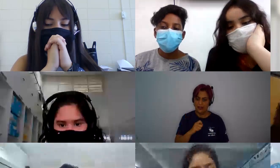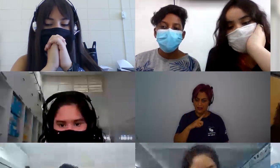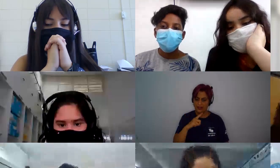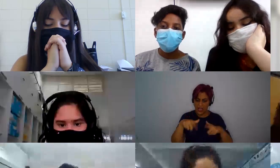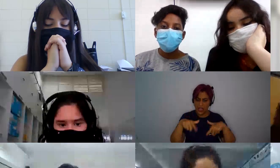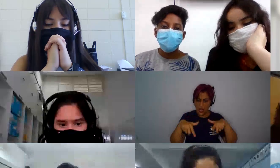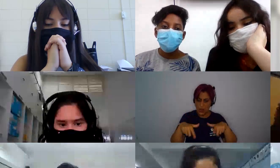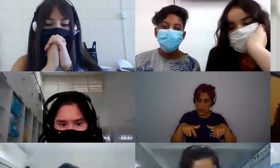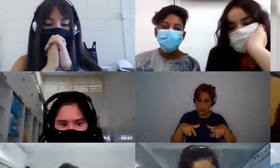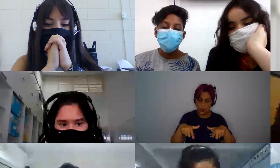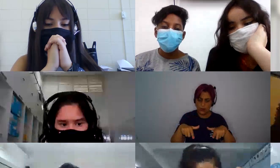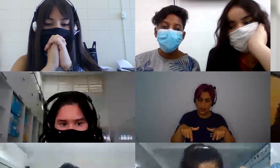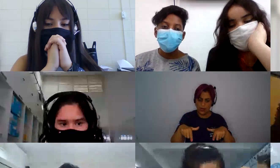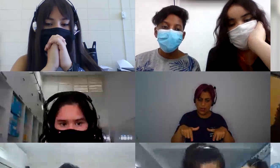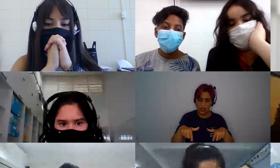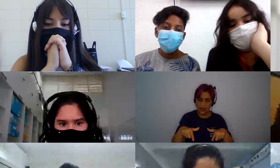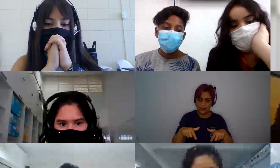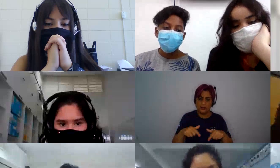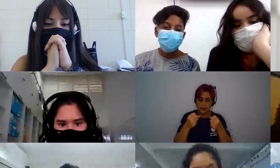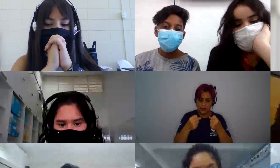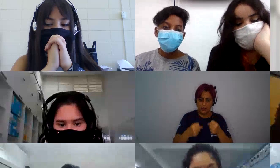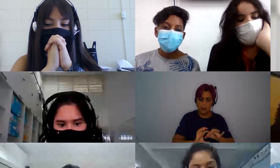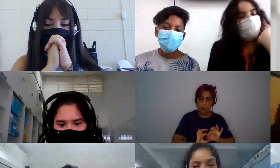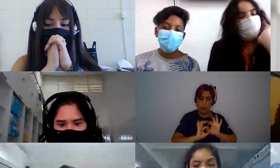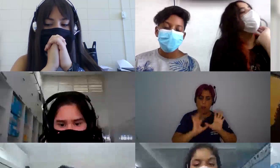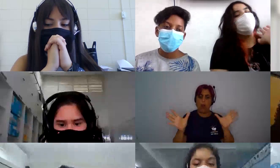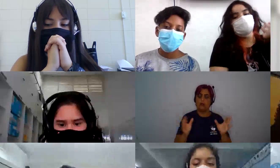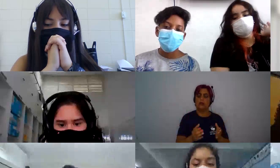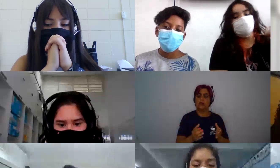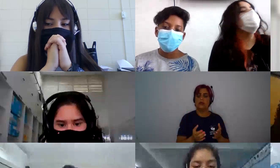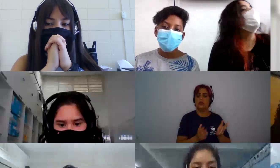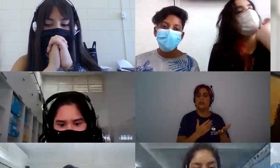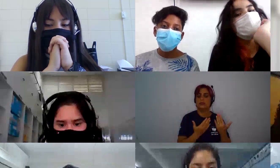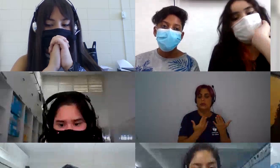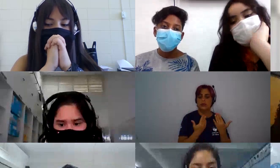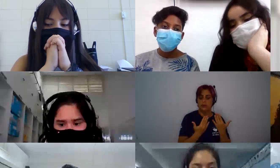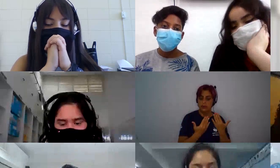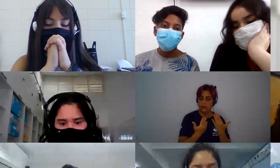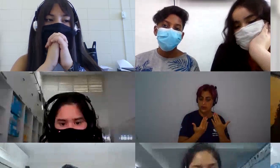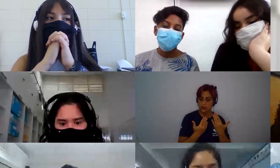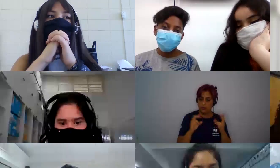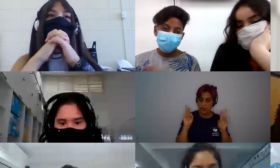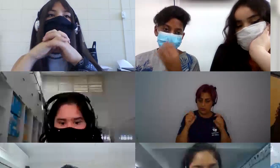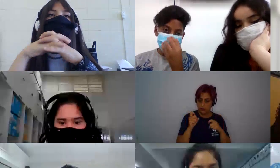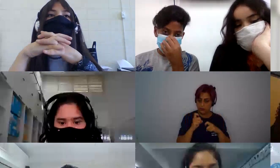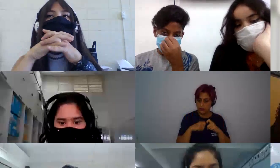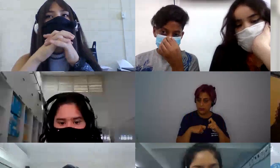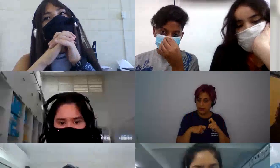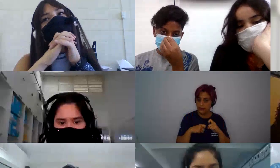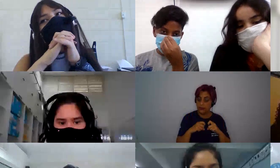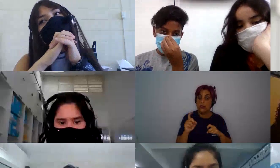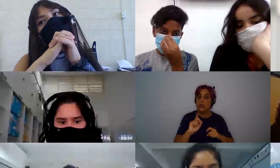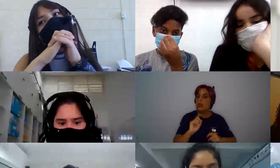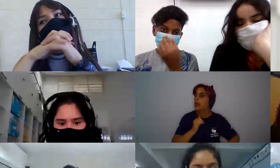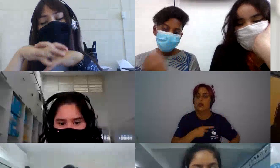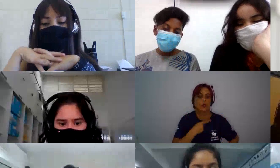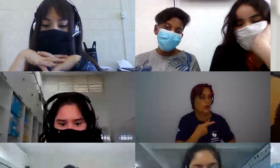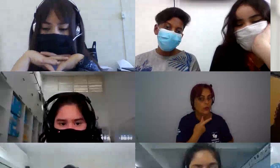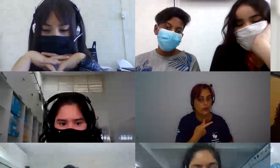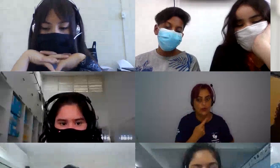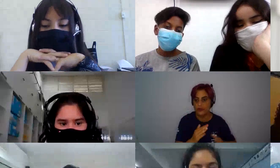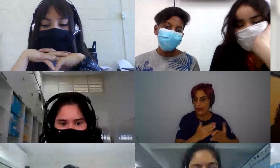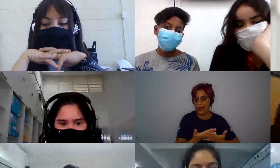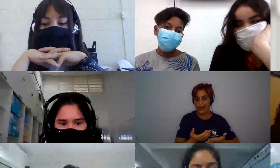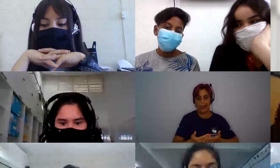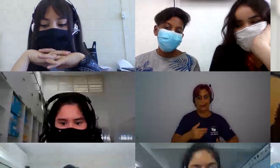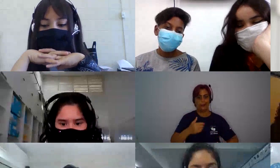13 anos? Ou o pessoal aí tá, não tá nem ligando para as transformações que estão acontecendo com você? Aí não tô dizendo que a tua escola é ruim, pelo amor de Deus, hein, turma? Eu tô dizendo